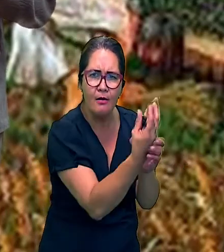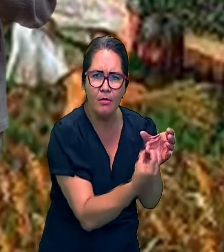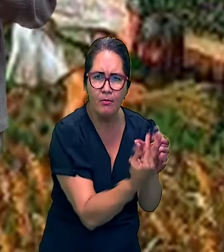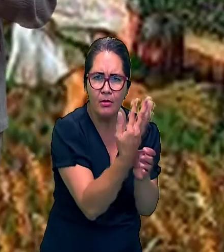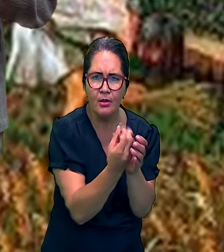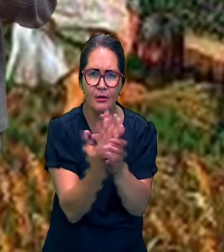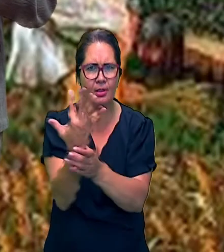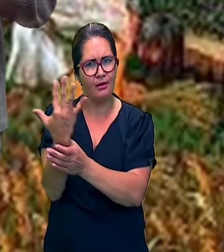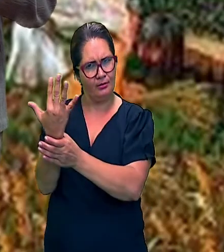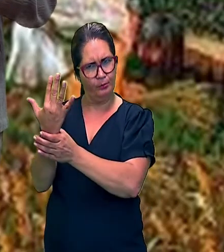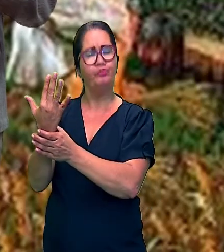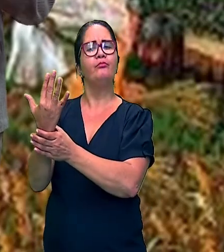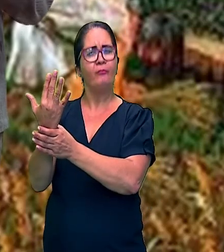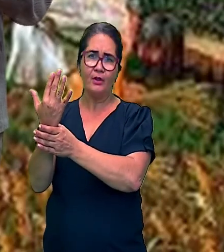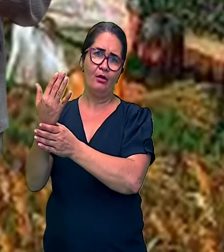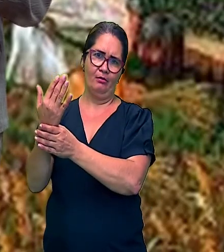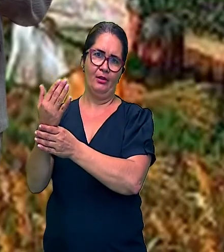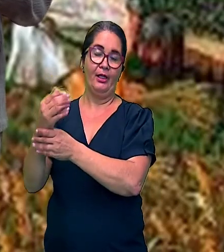de